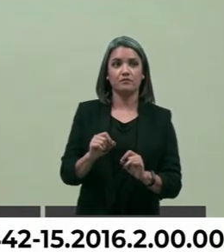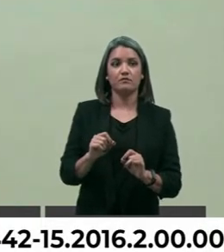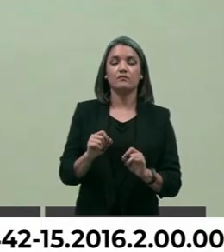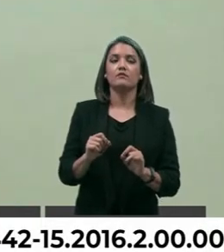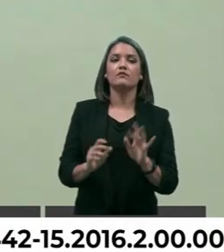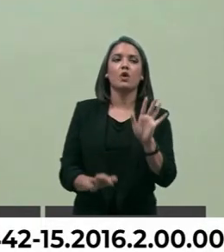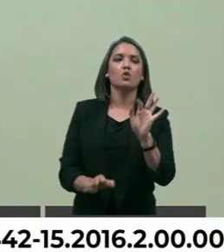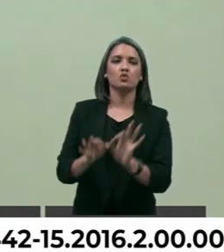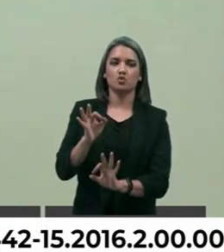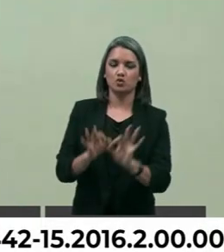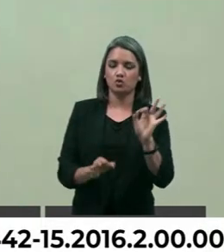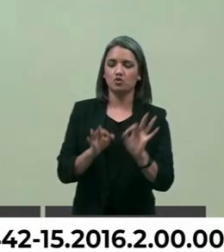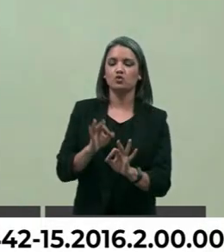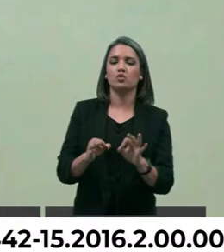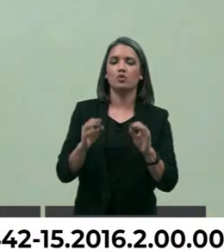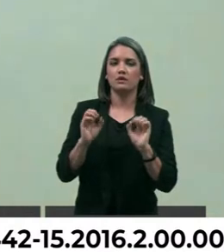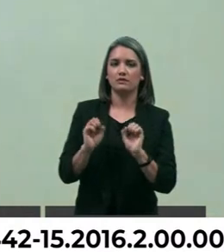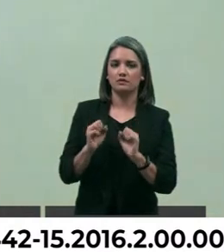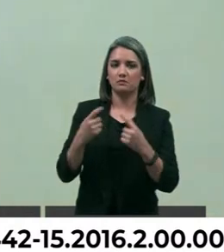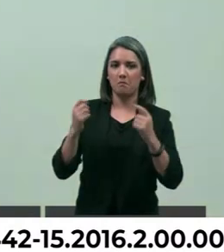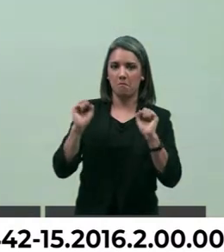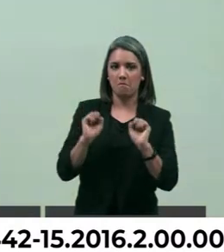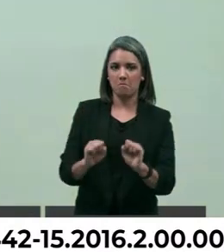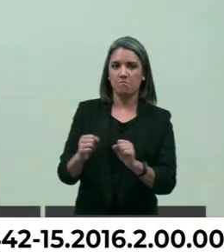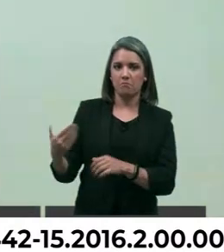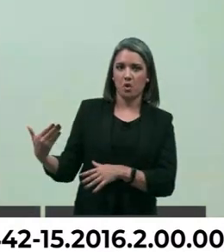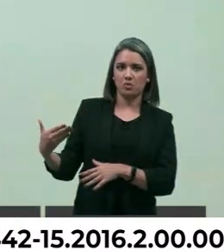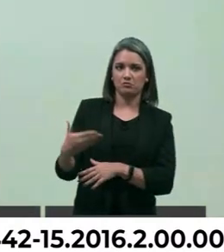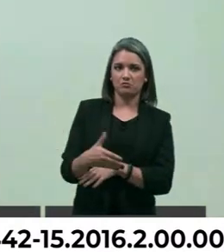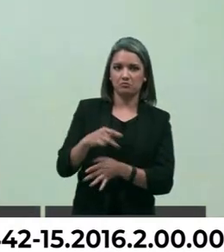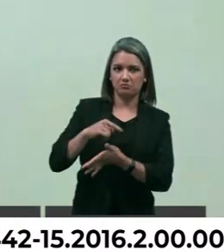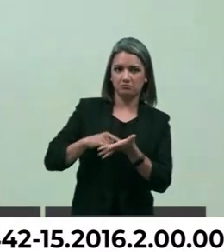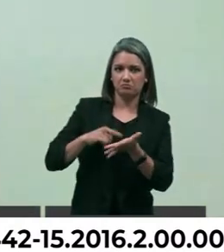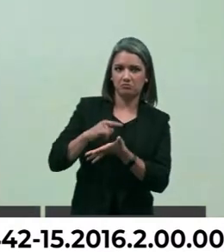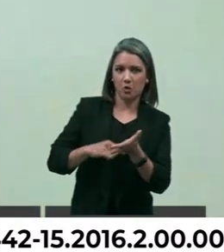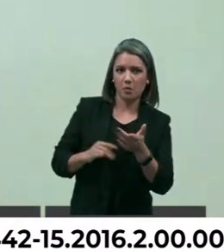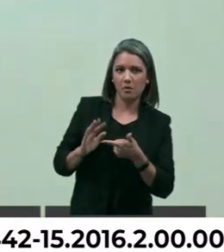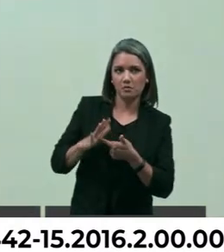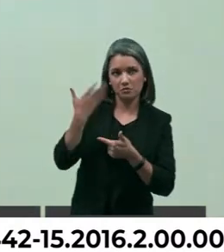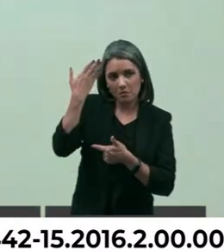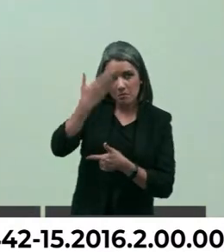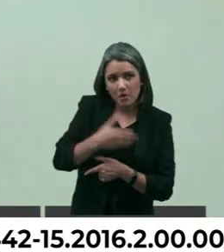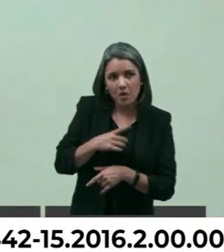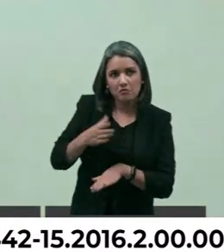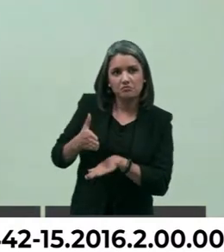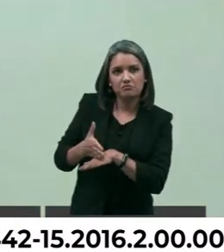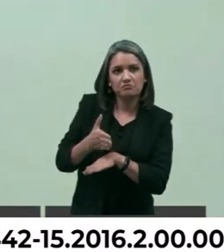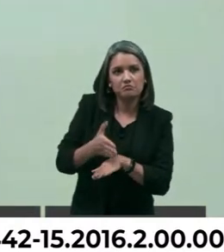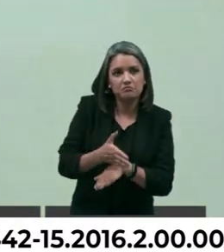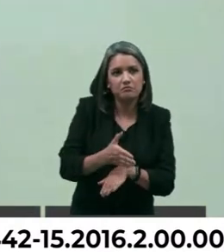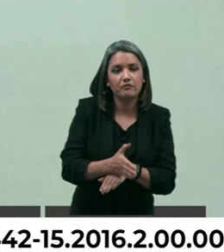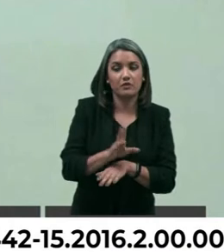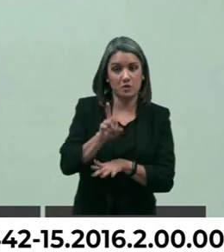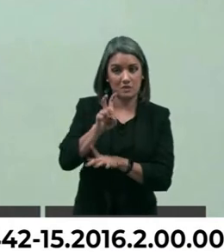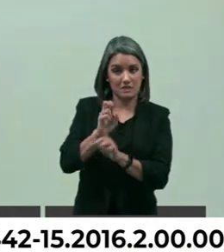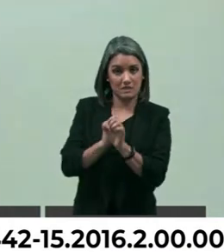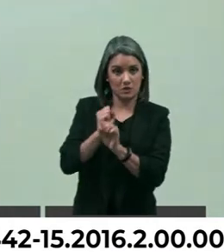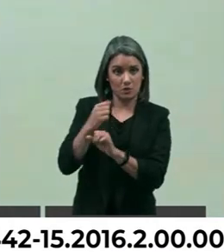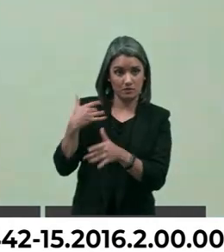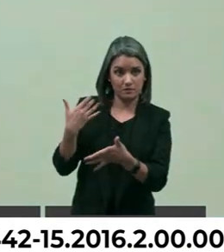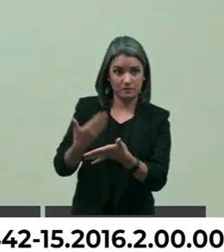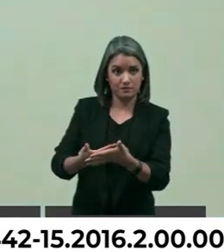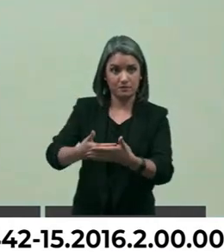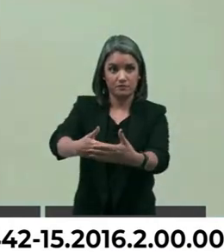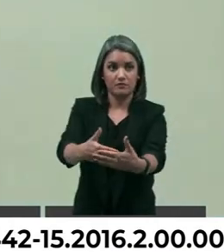apresentasse a relação de cursos frequentados na escola paulista nos últimos 5 anos, constituir